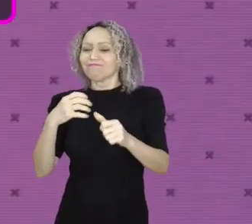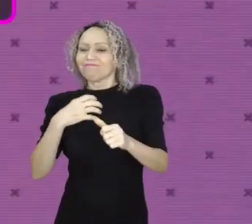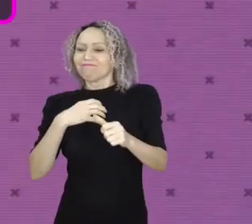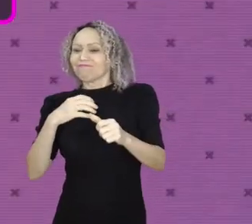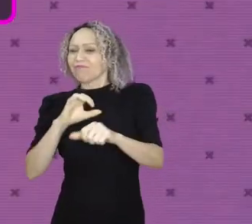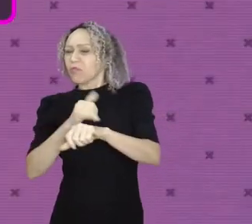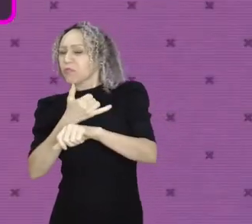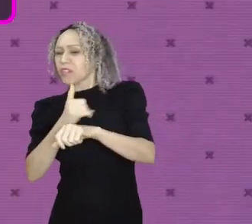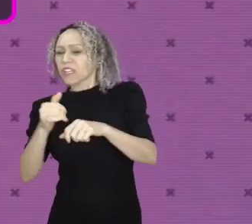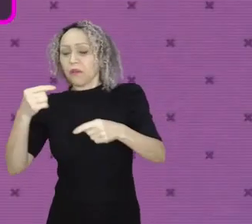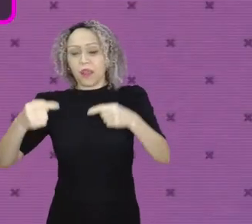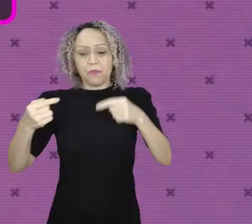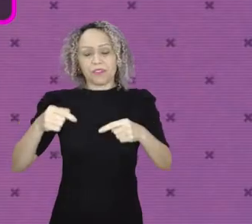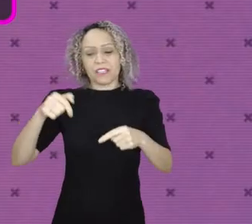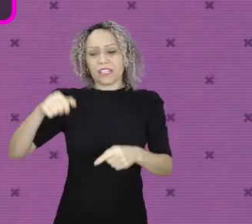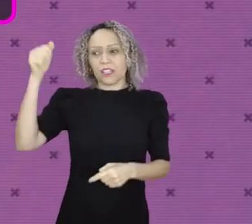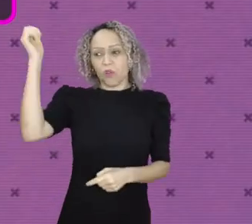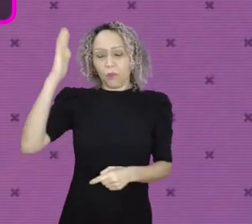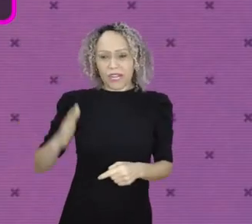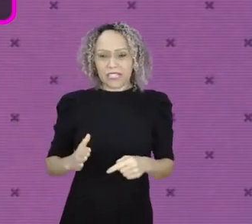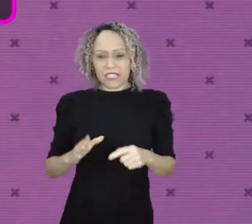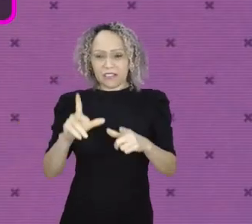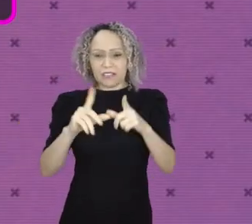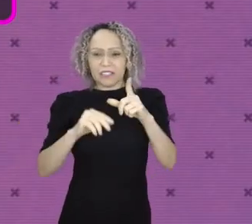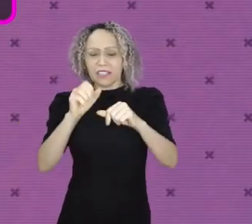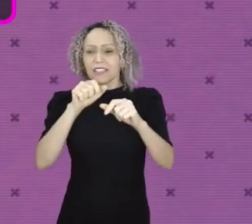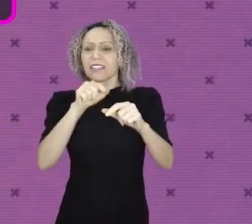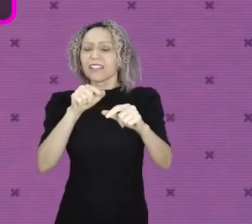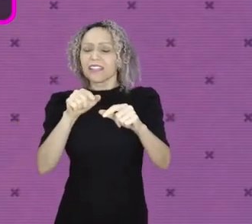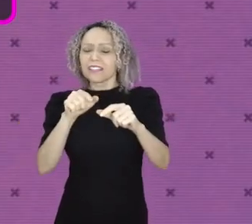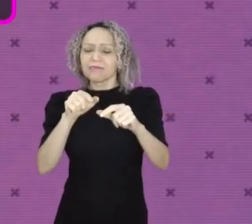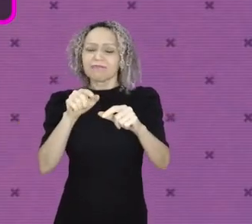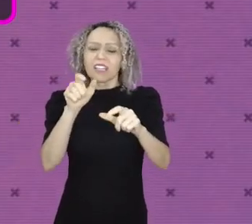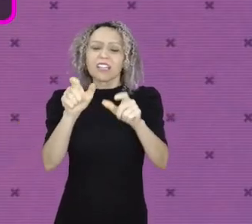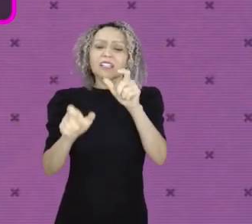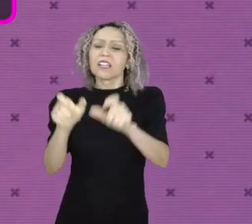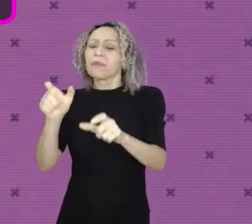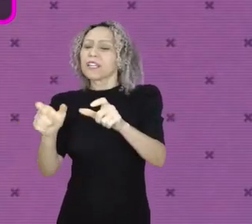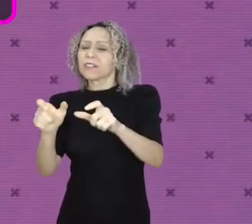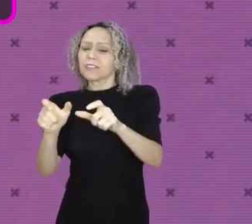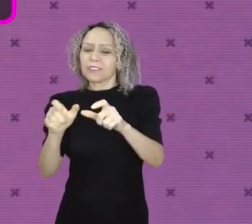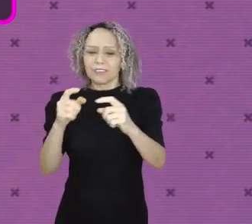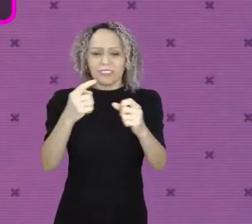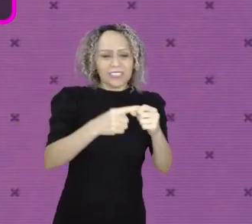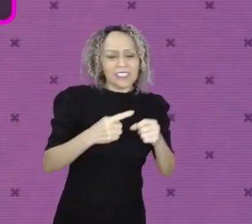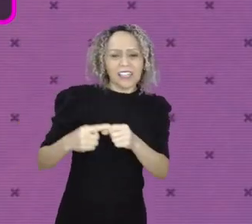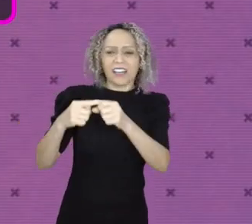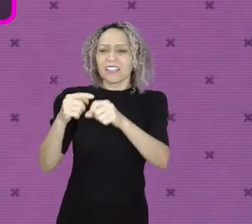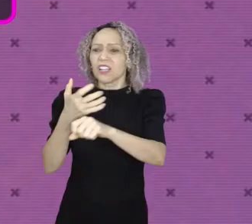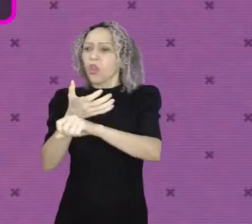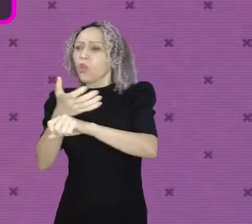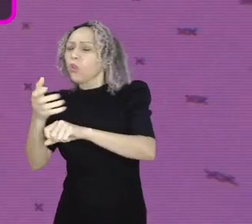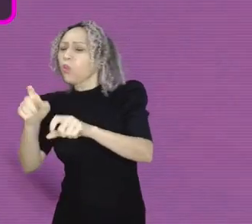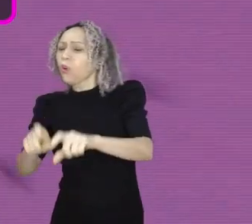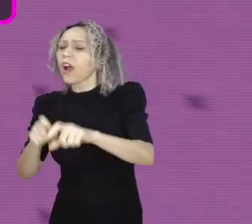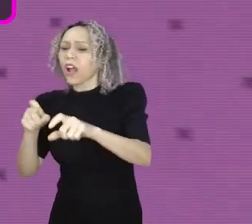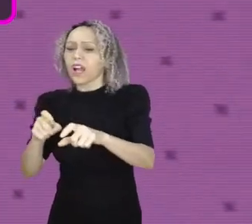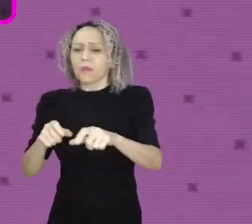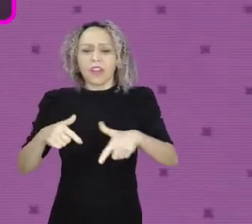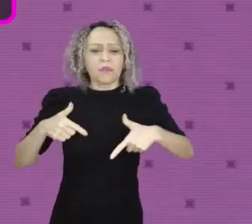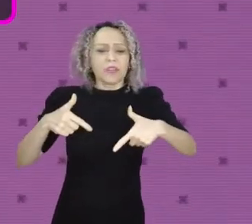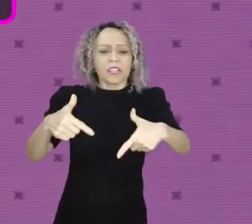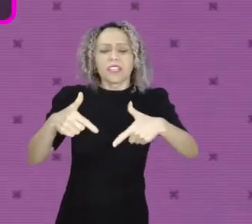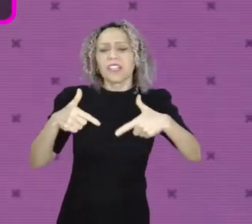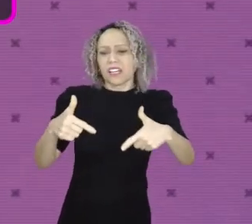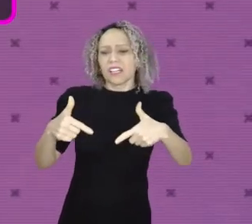Brasil. A estrela incluía os trabalhadores da cidade, do campo, militantes de esquerda, intelectuais